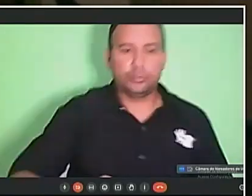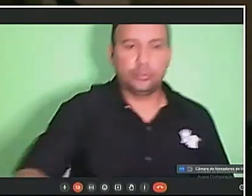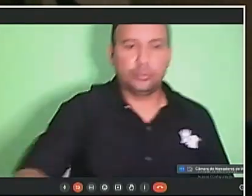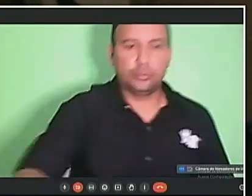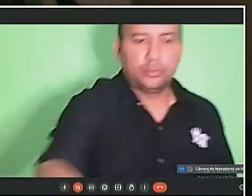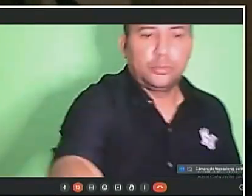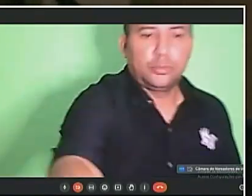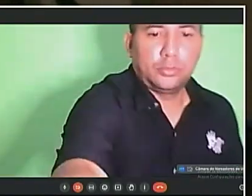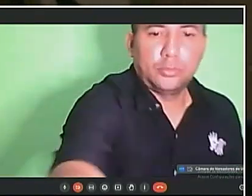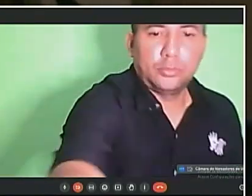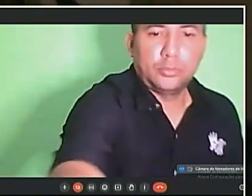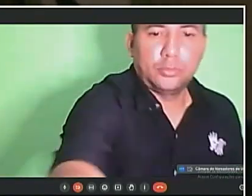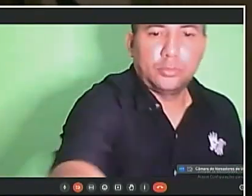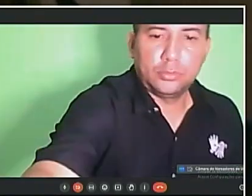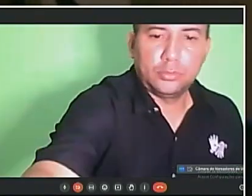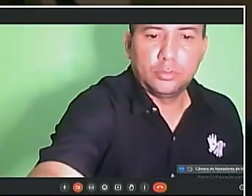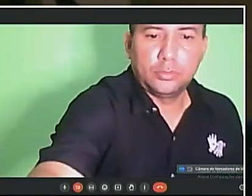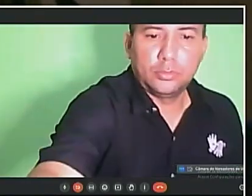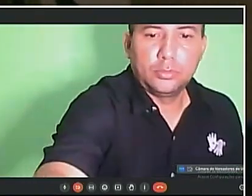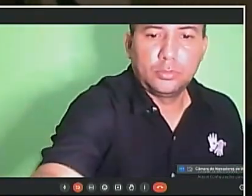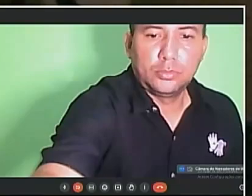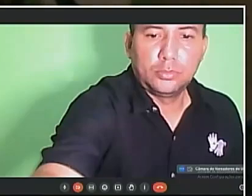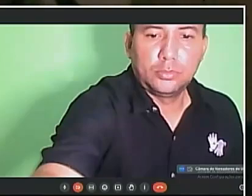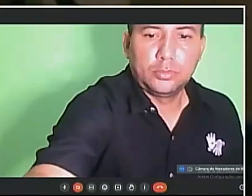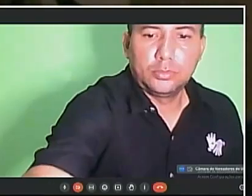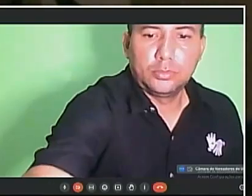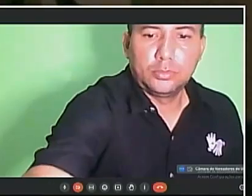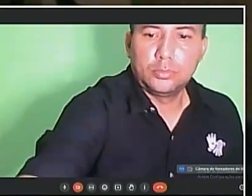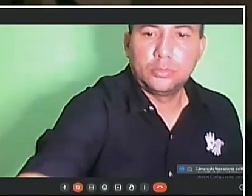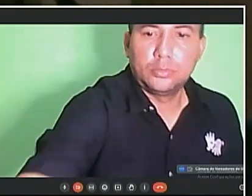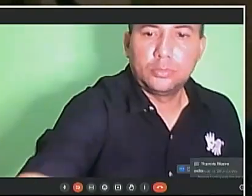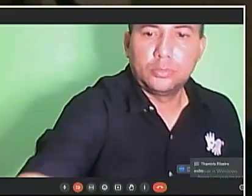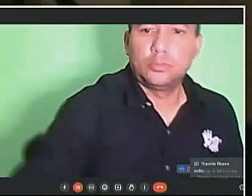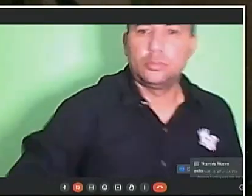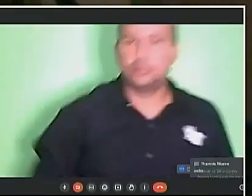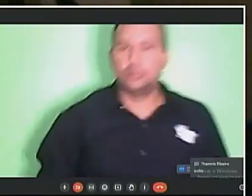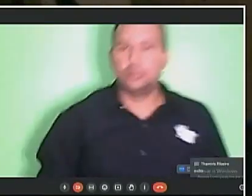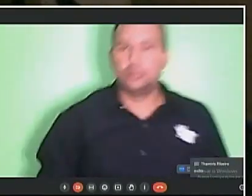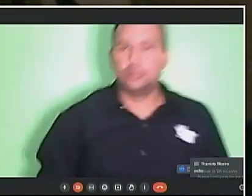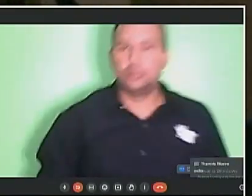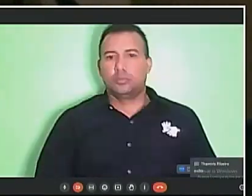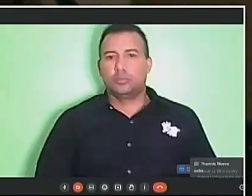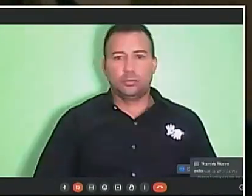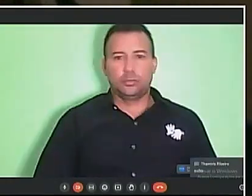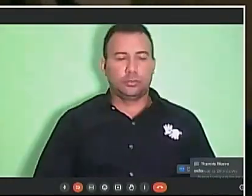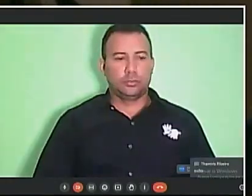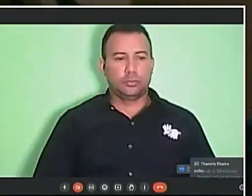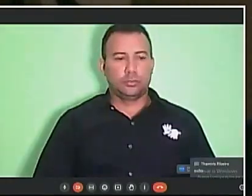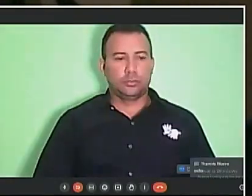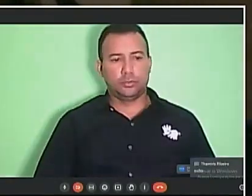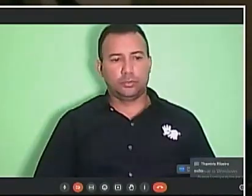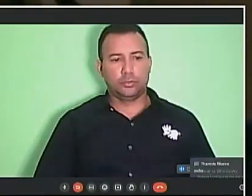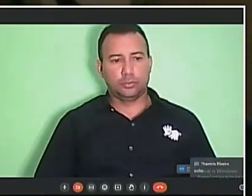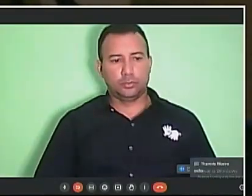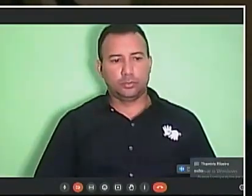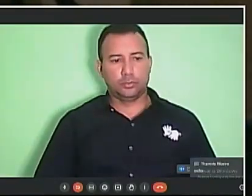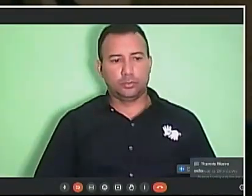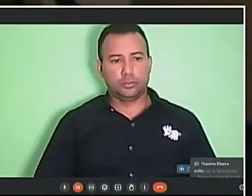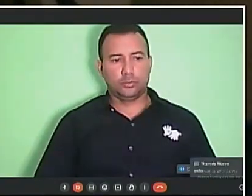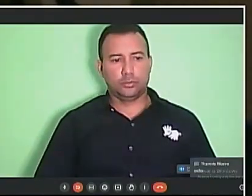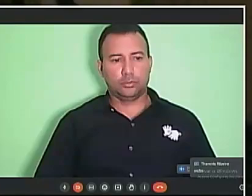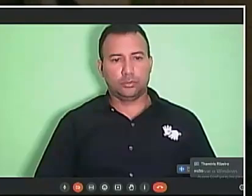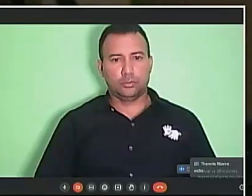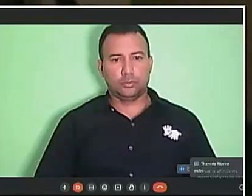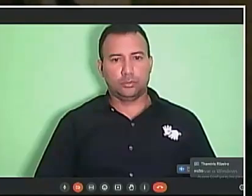que reside abaixo da cota de 7,48 para a região mais alta e